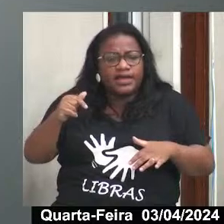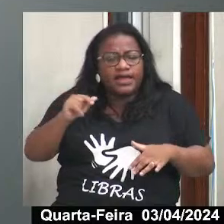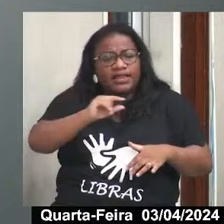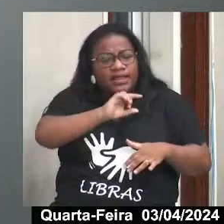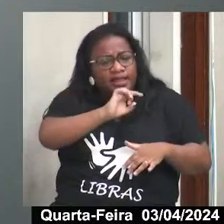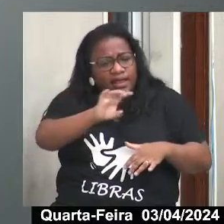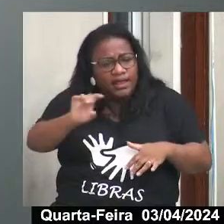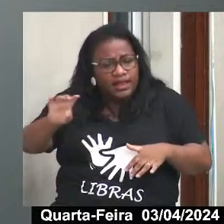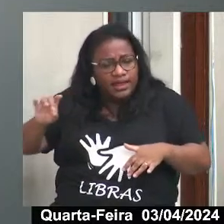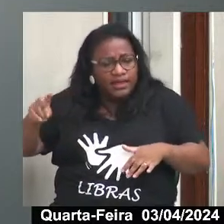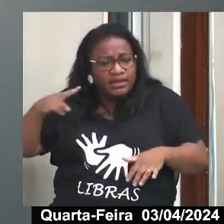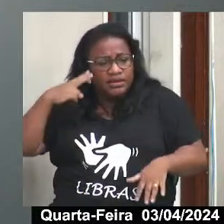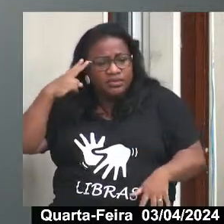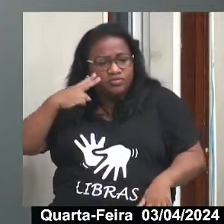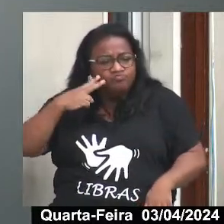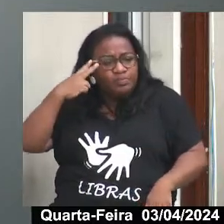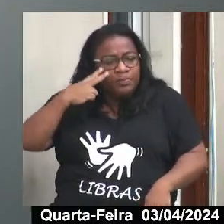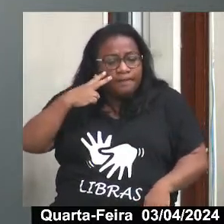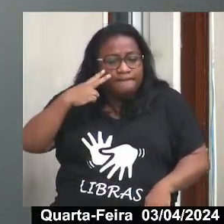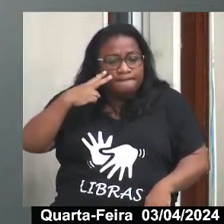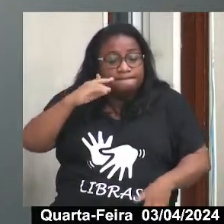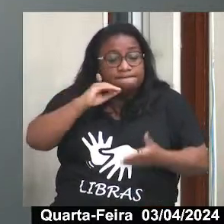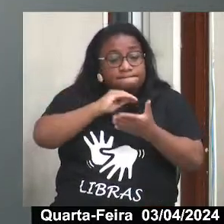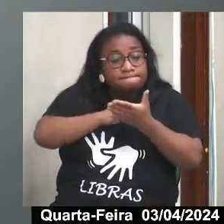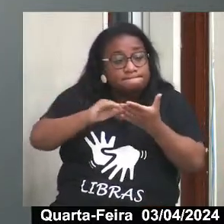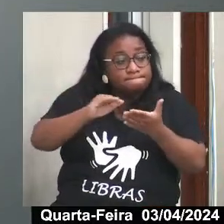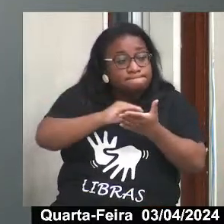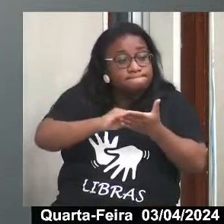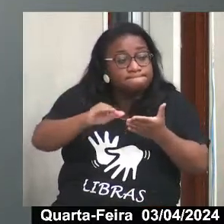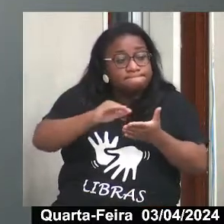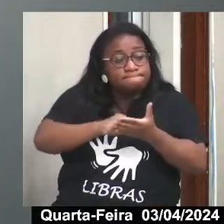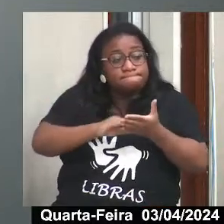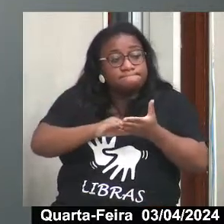habitantes para cada vereador. No